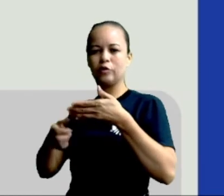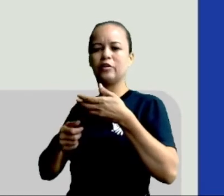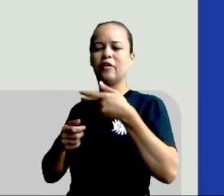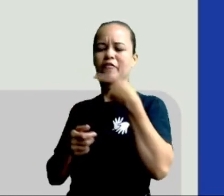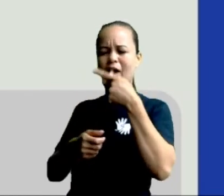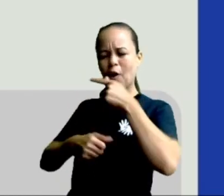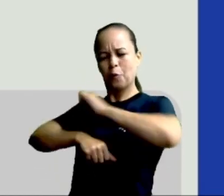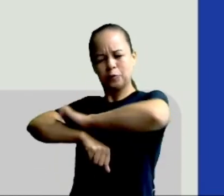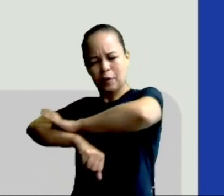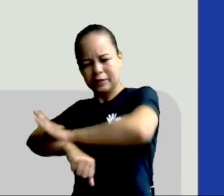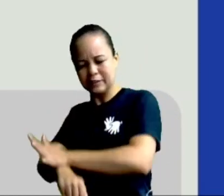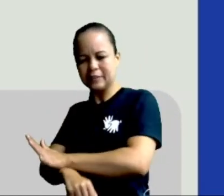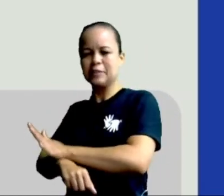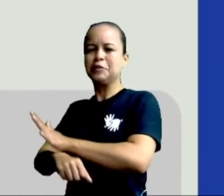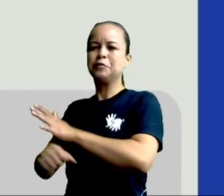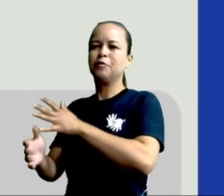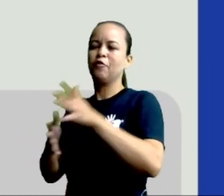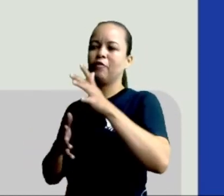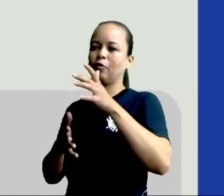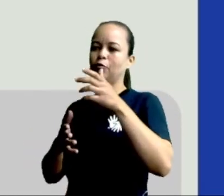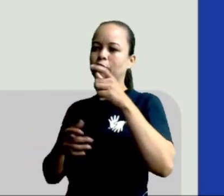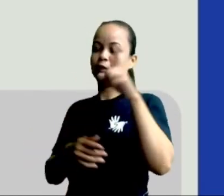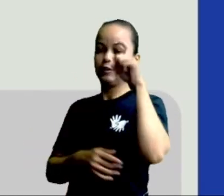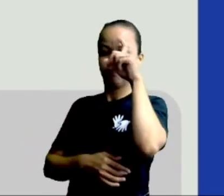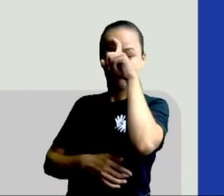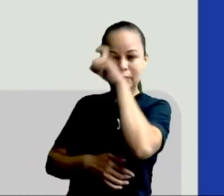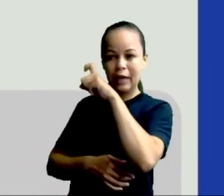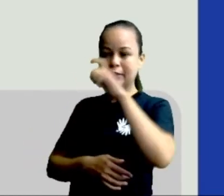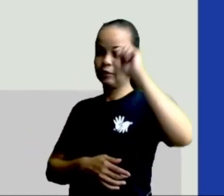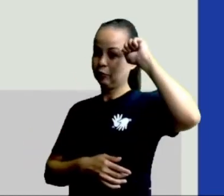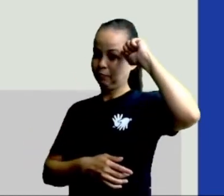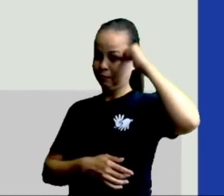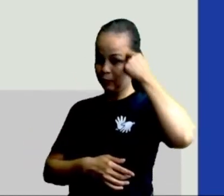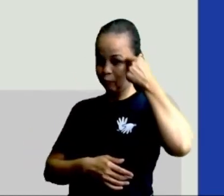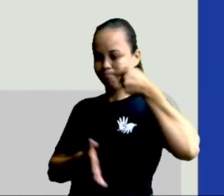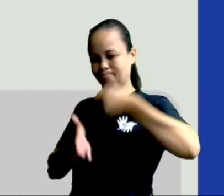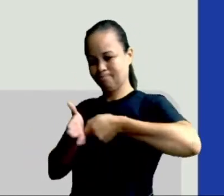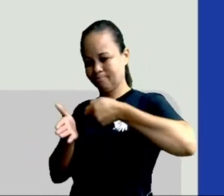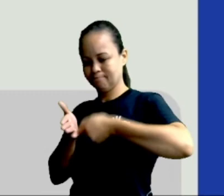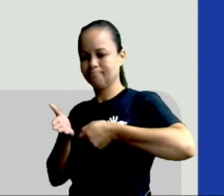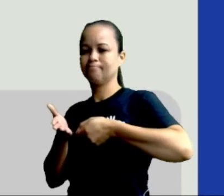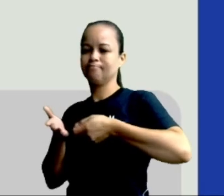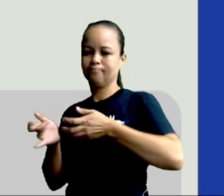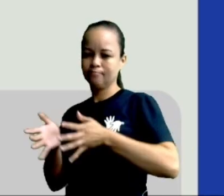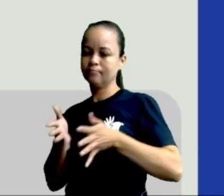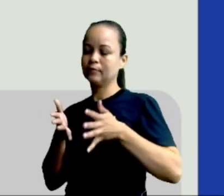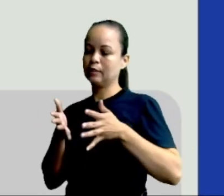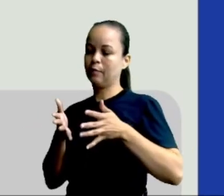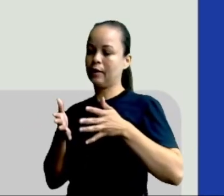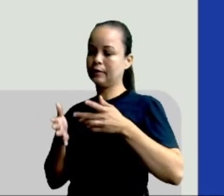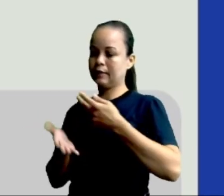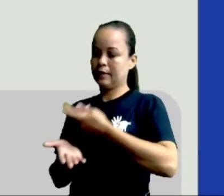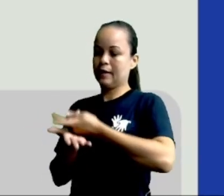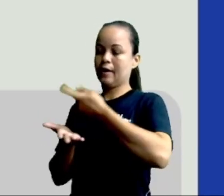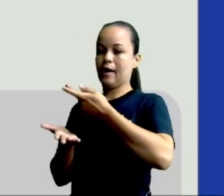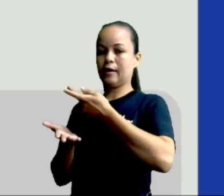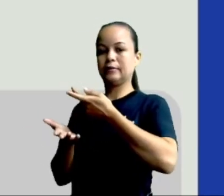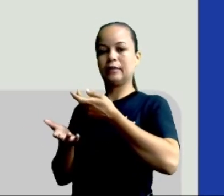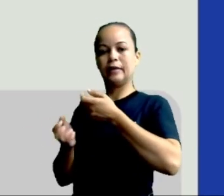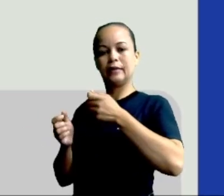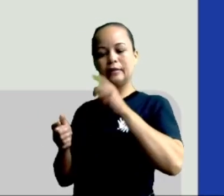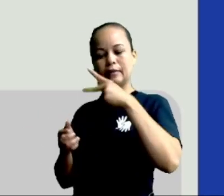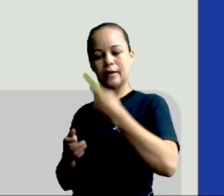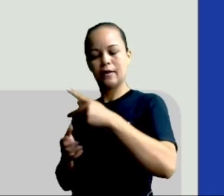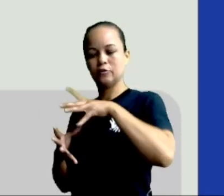das dificuldades que as pessoas negras enfrentam e enfrentaram para serem aceitas neste mundo.